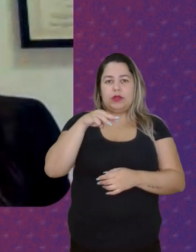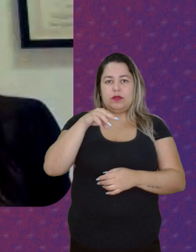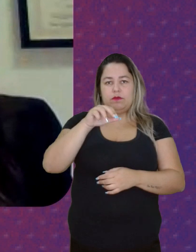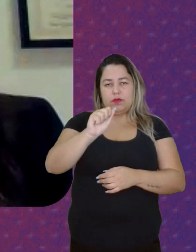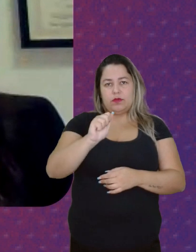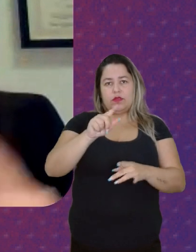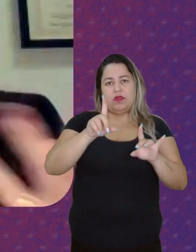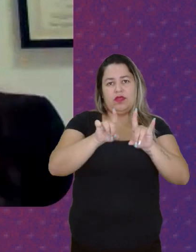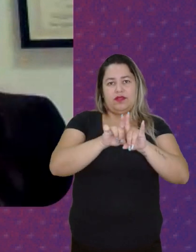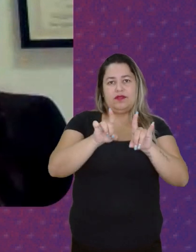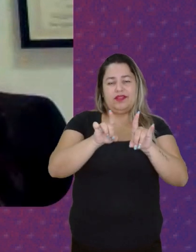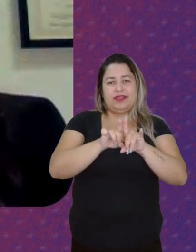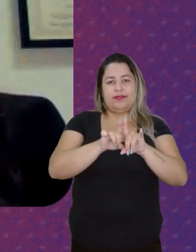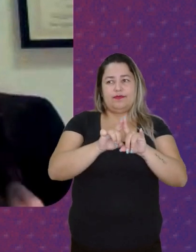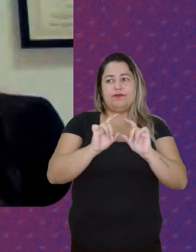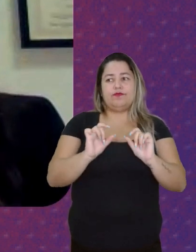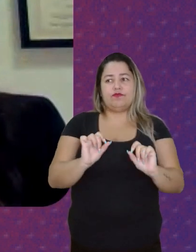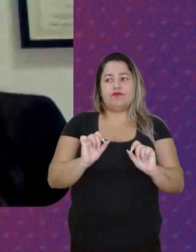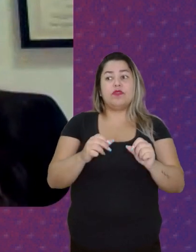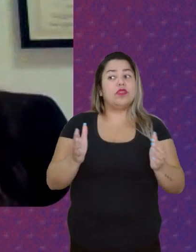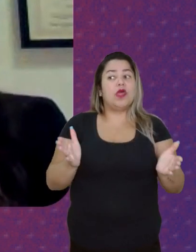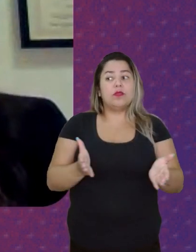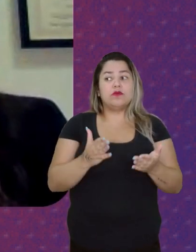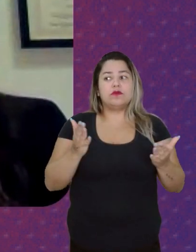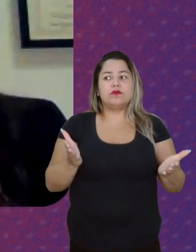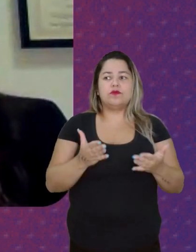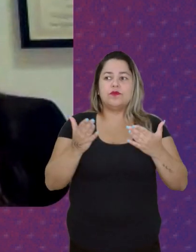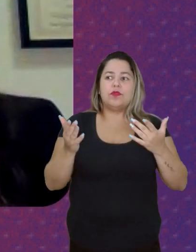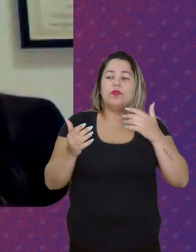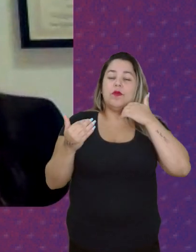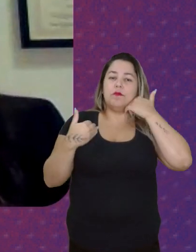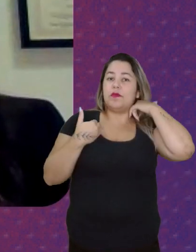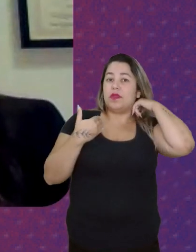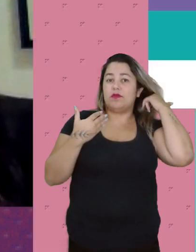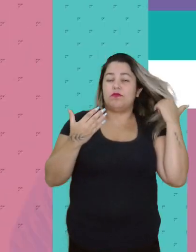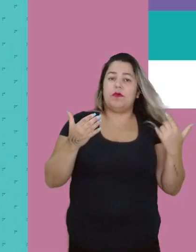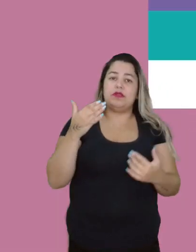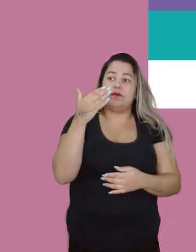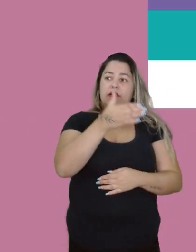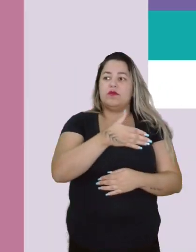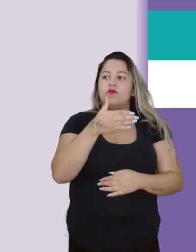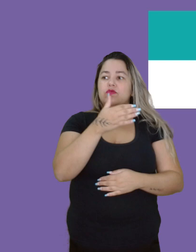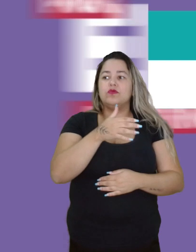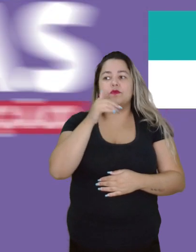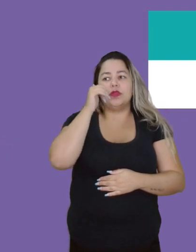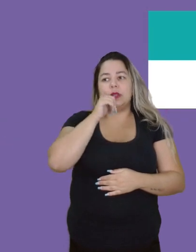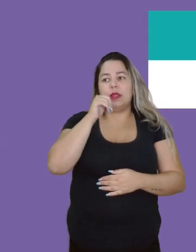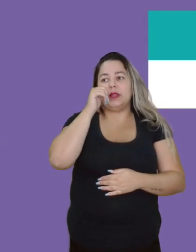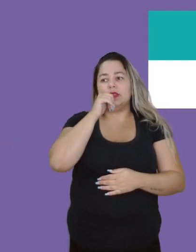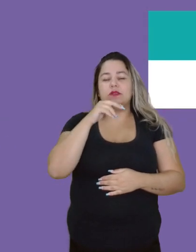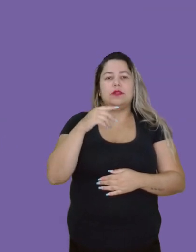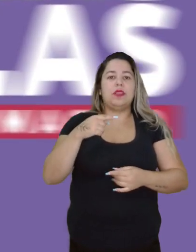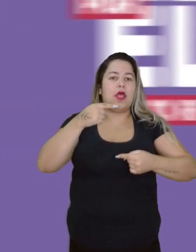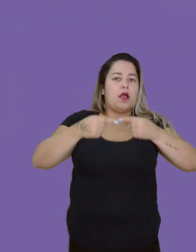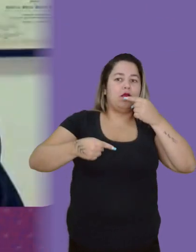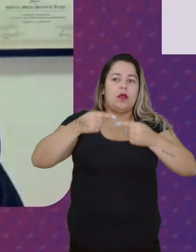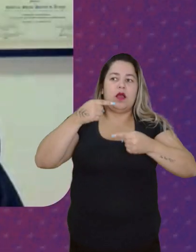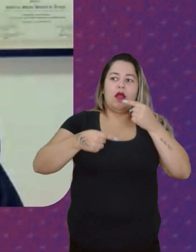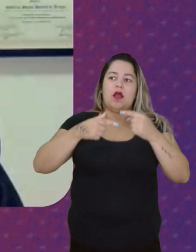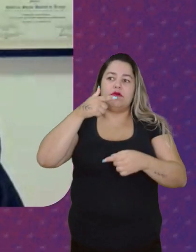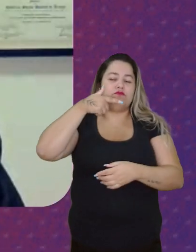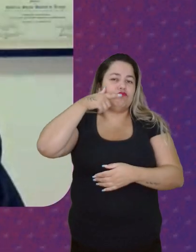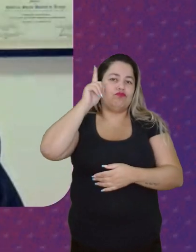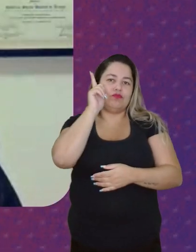e de incentivo à participação de mulheres na política. Antes das federações partidárias, a